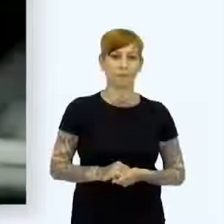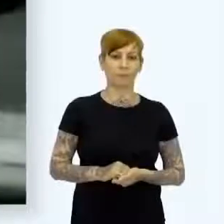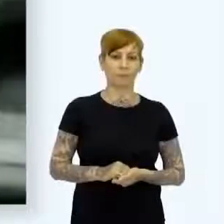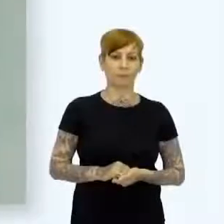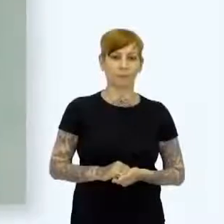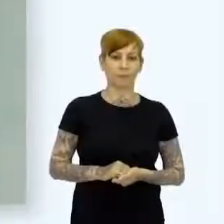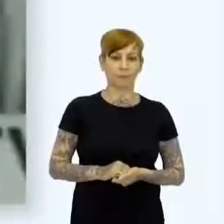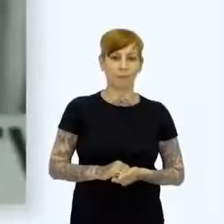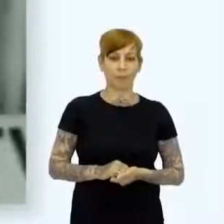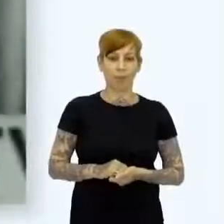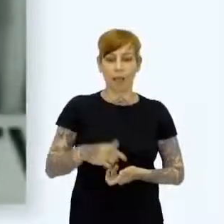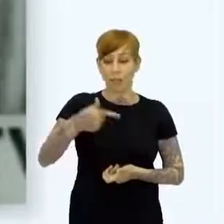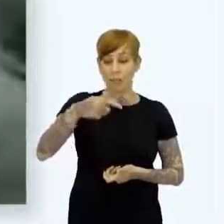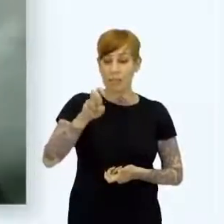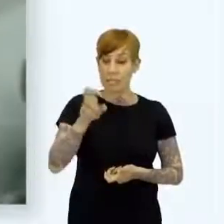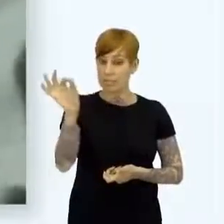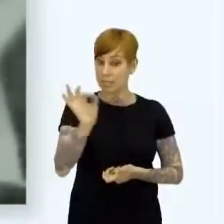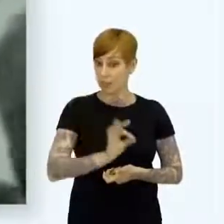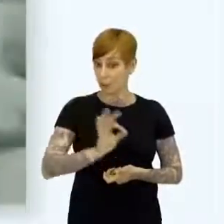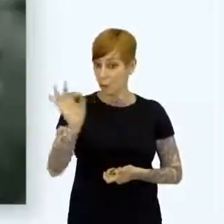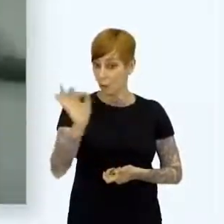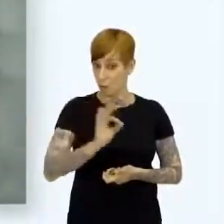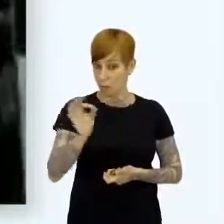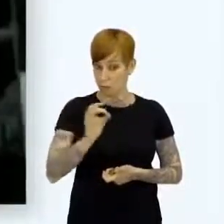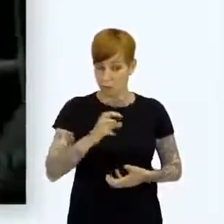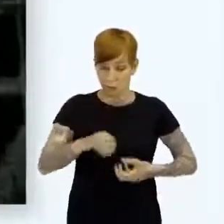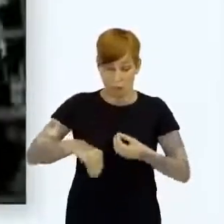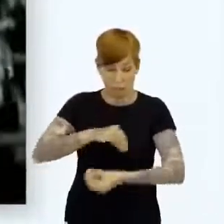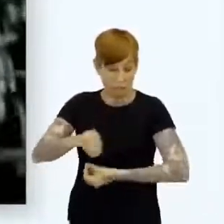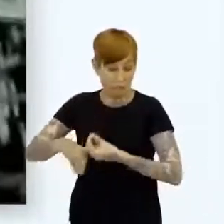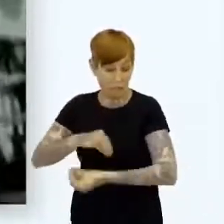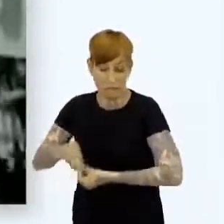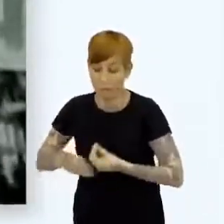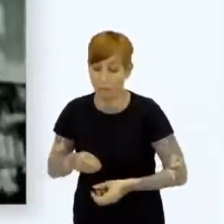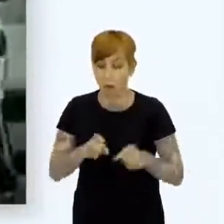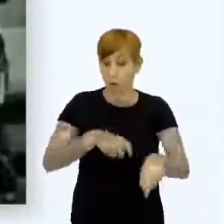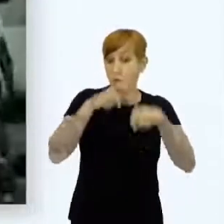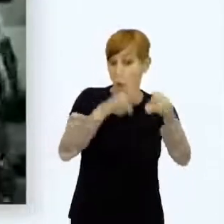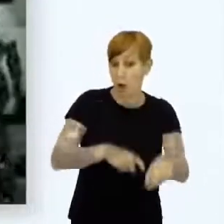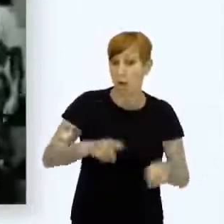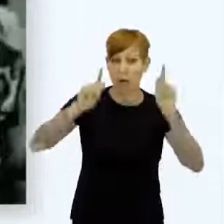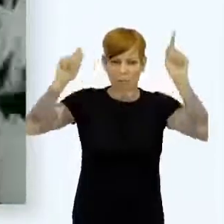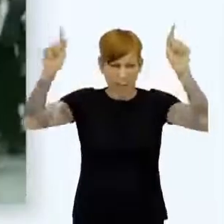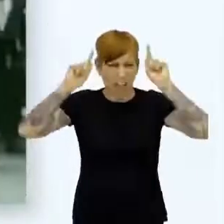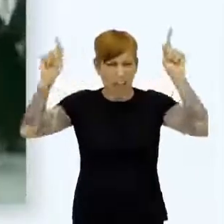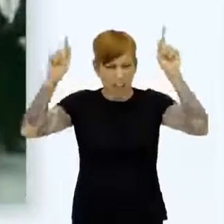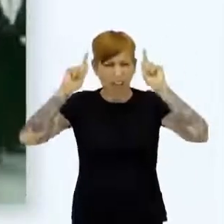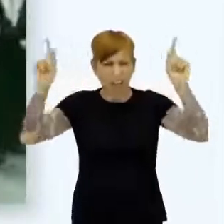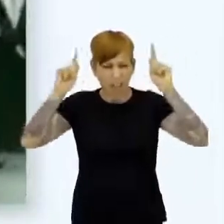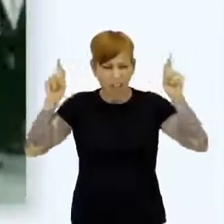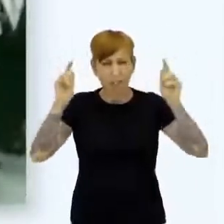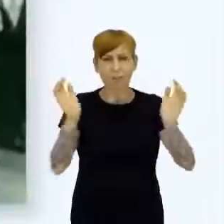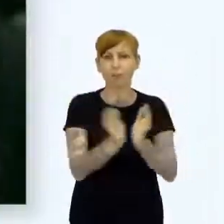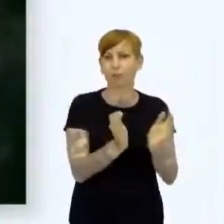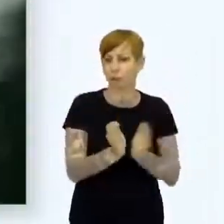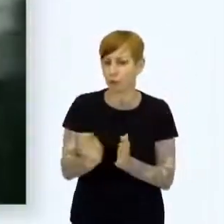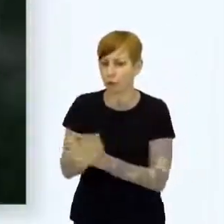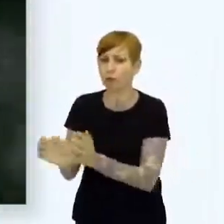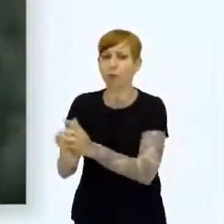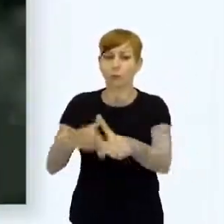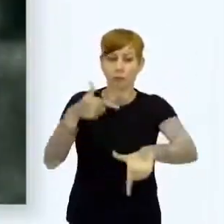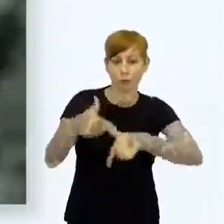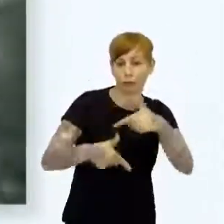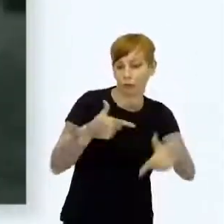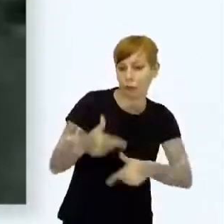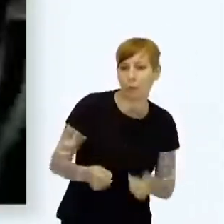Inflação de 75%, conflitos no campo, greves, manifestações sindicais e estudantis,